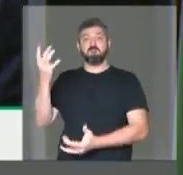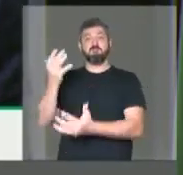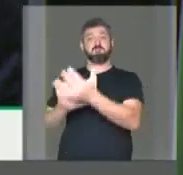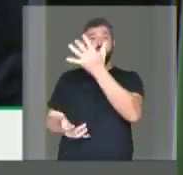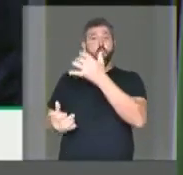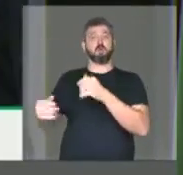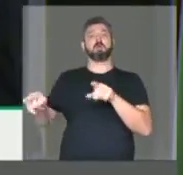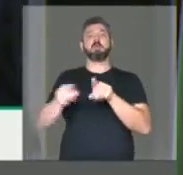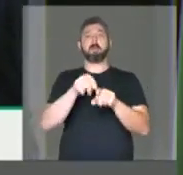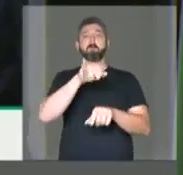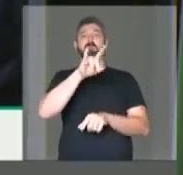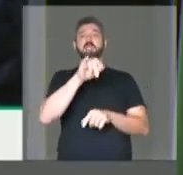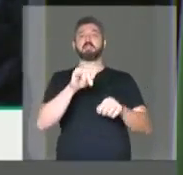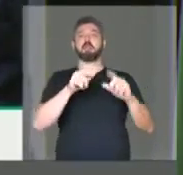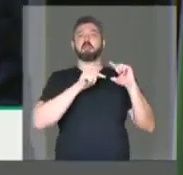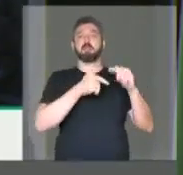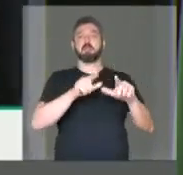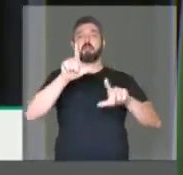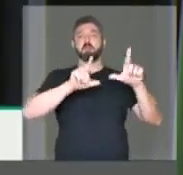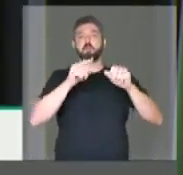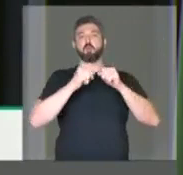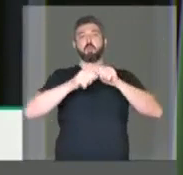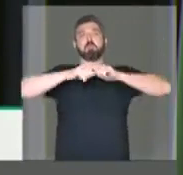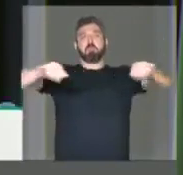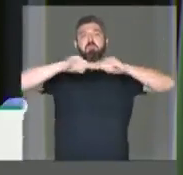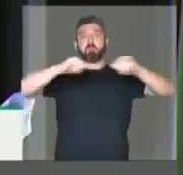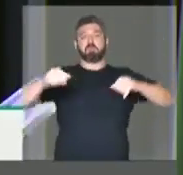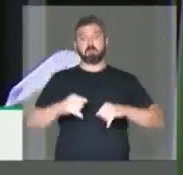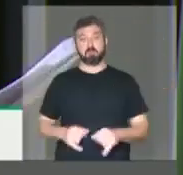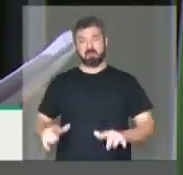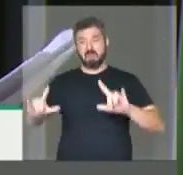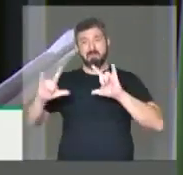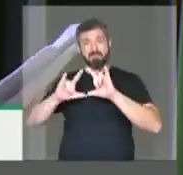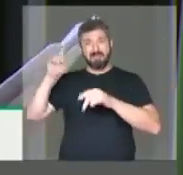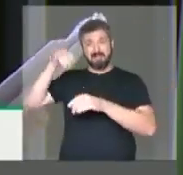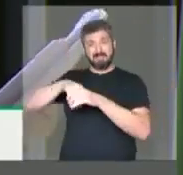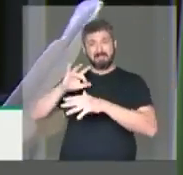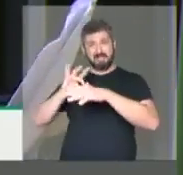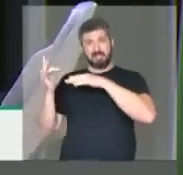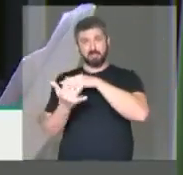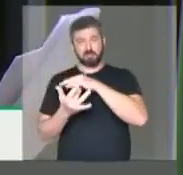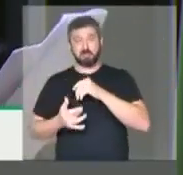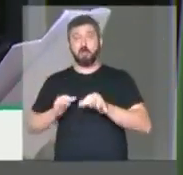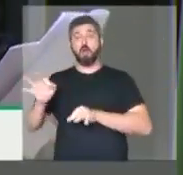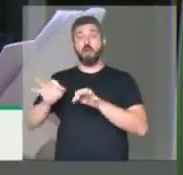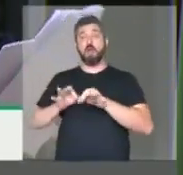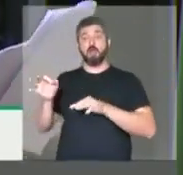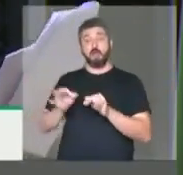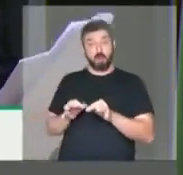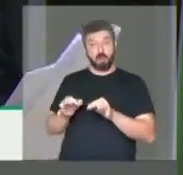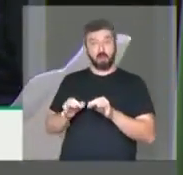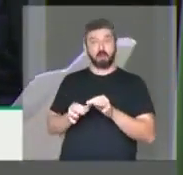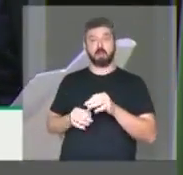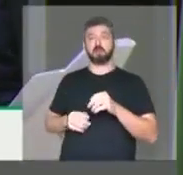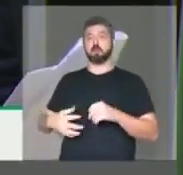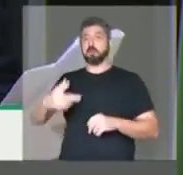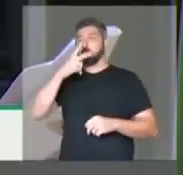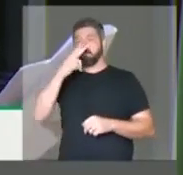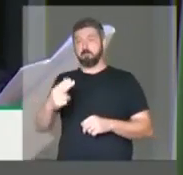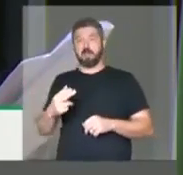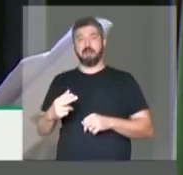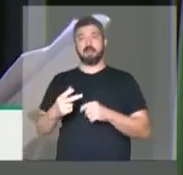até pela mídia tradicional. Essas milícias das redes sociais, organizadas em formato